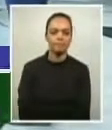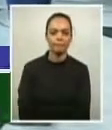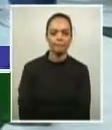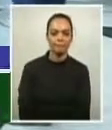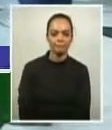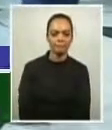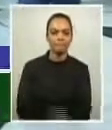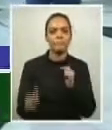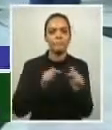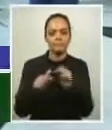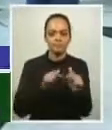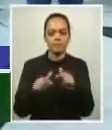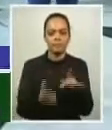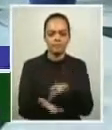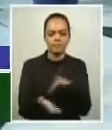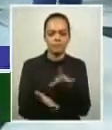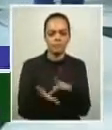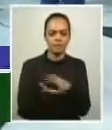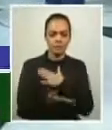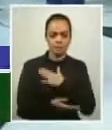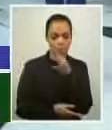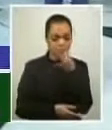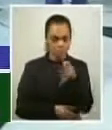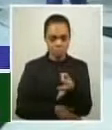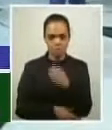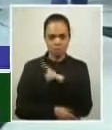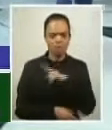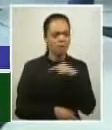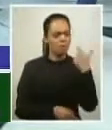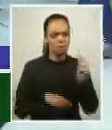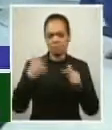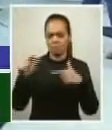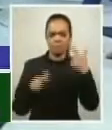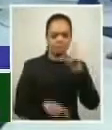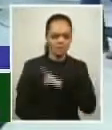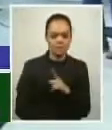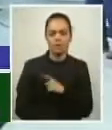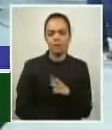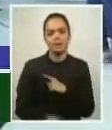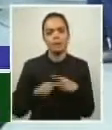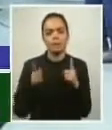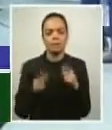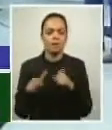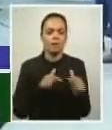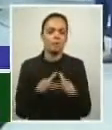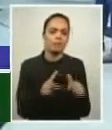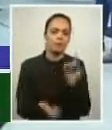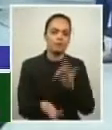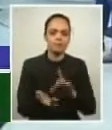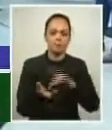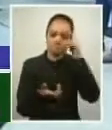grande trabalho na minha opinião existem outros o grande trabalho de